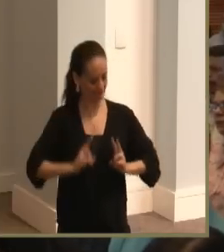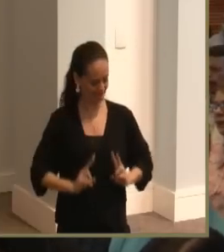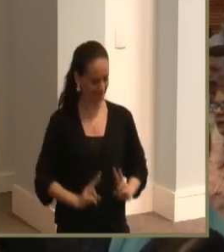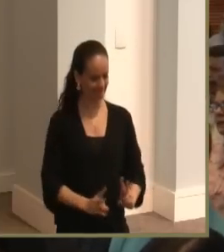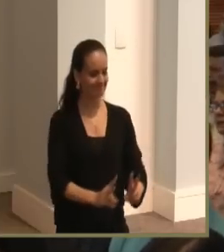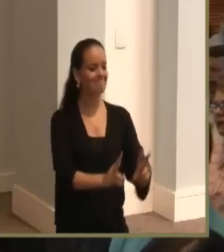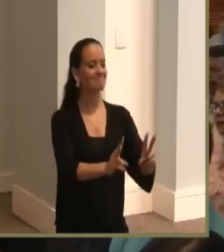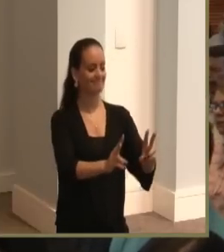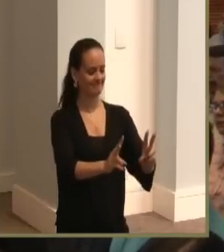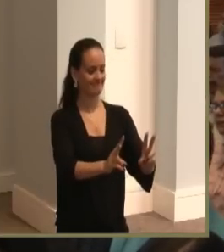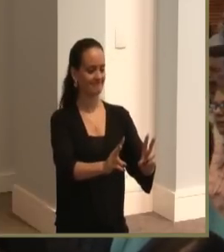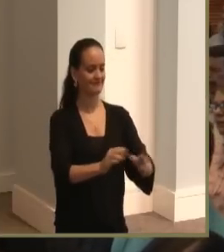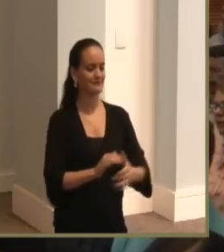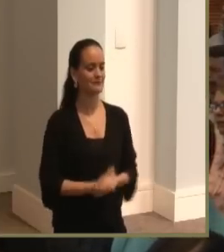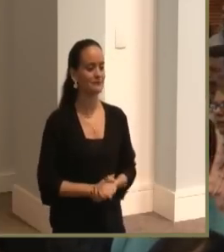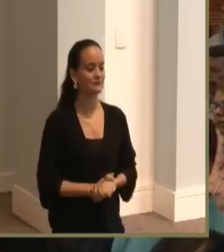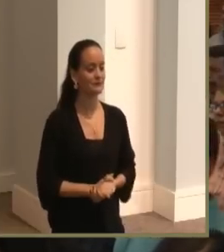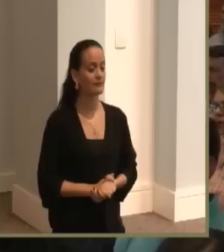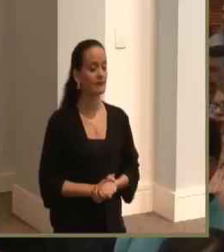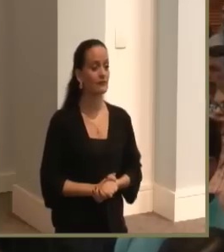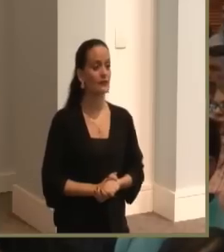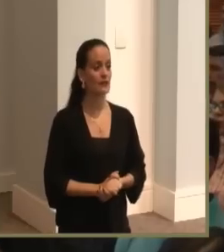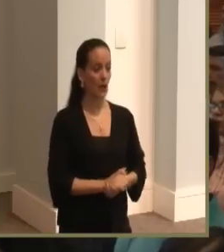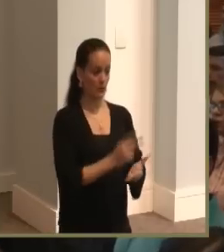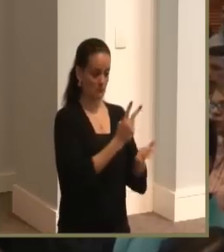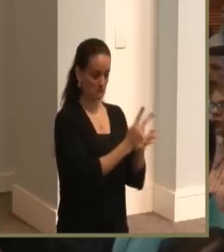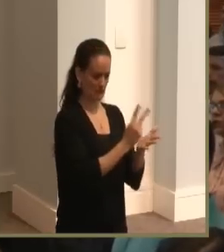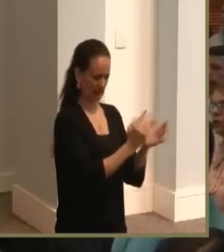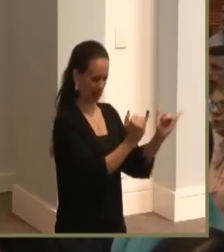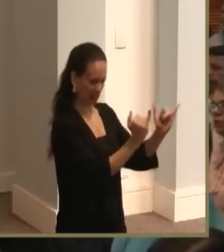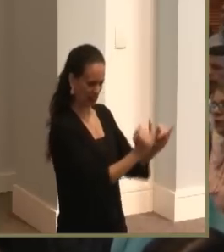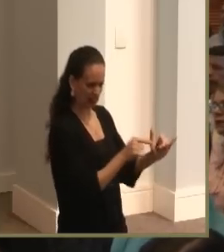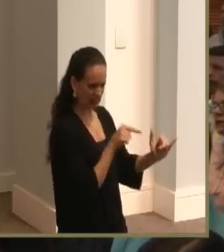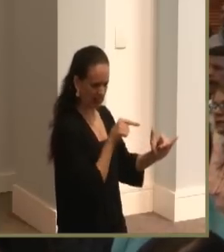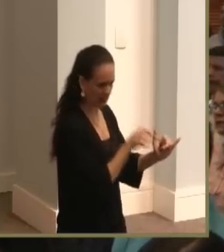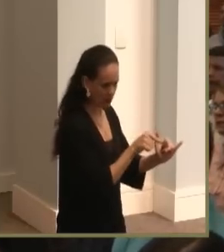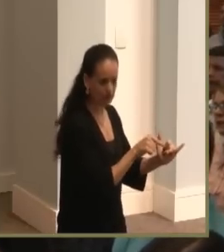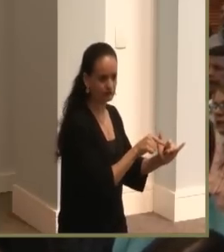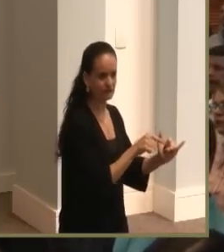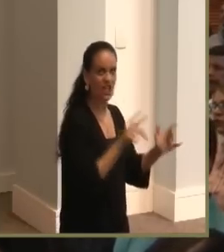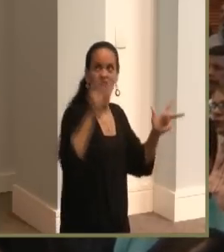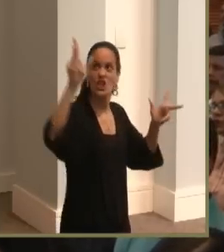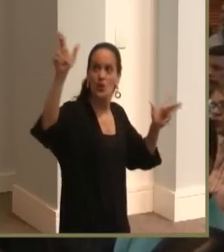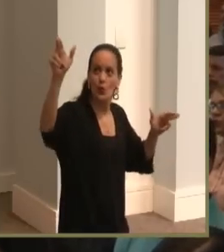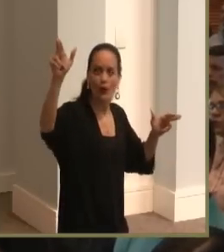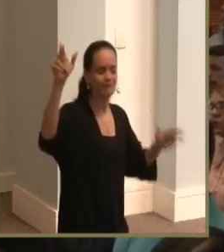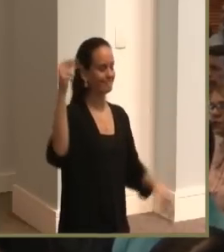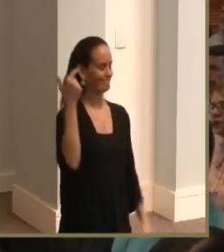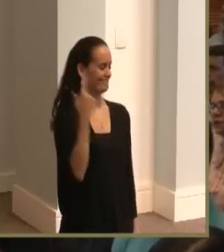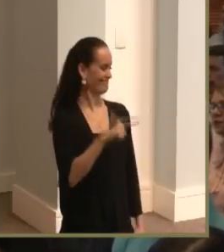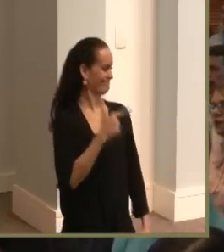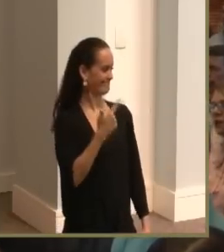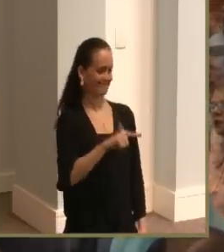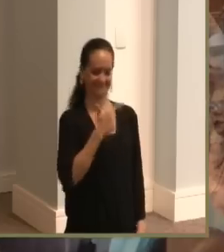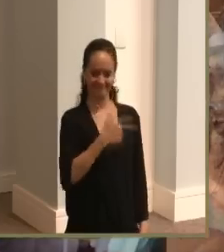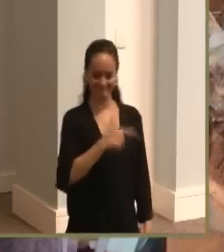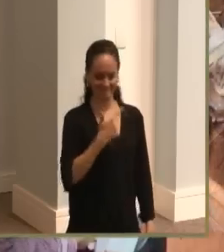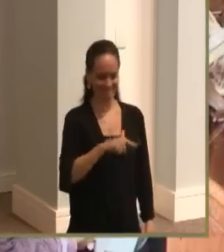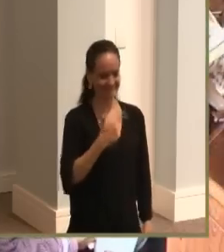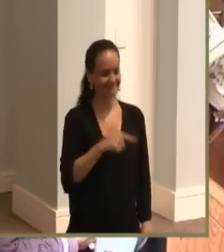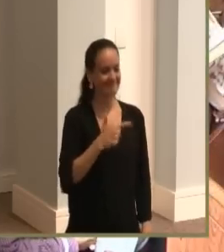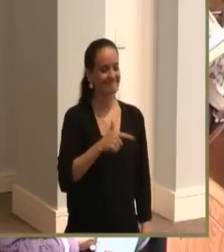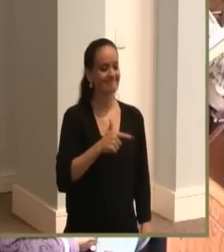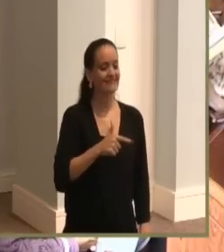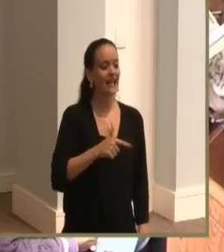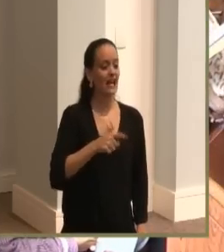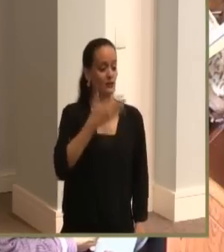nome para sempre. Entre os deuses nenhum há semelhante a ti, Senhor, nem